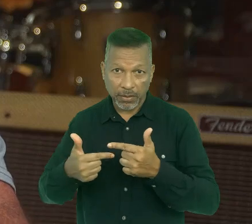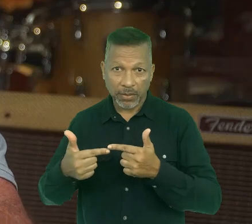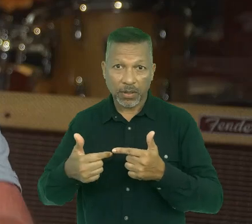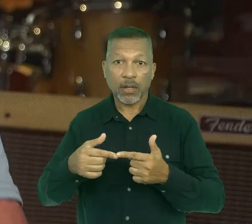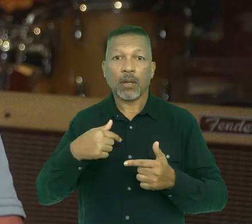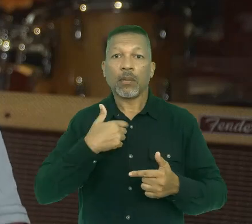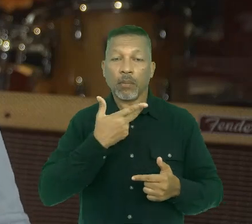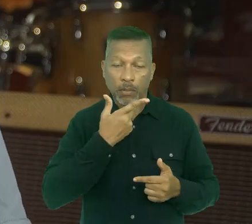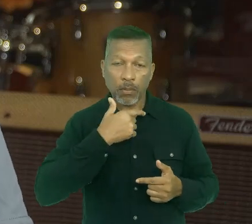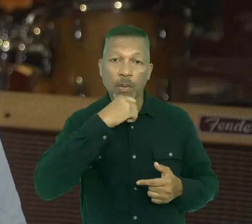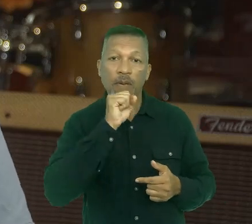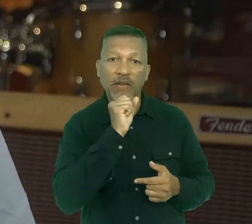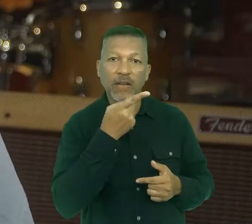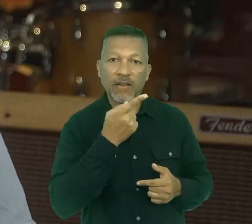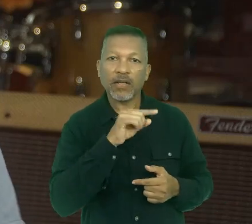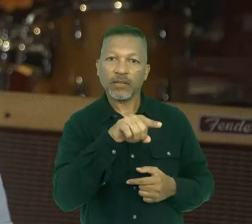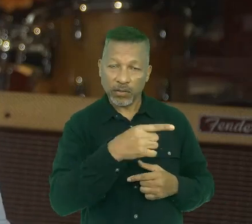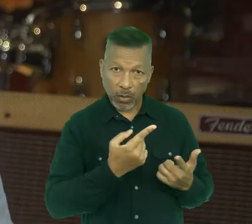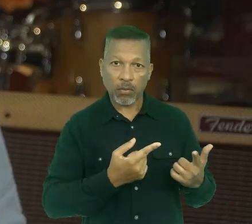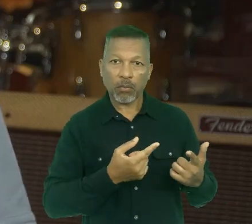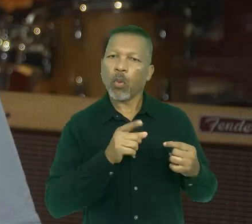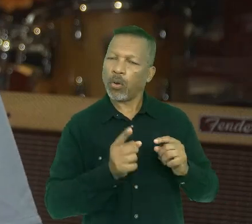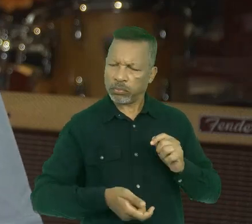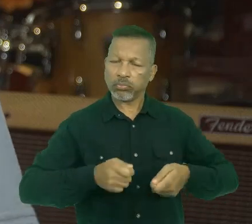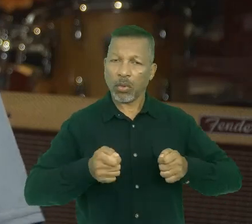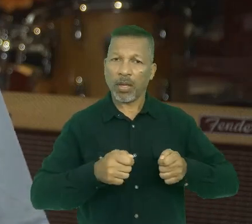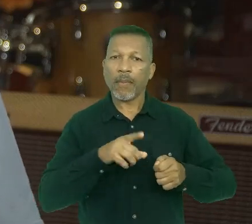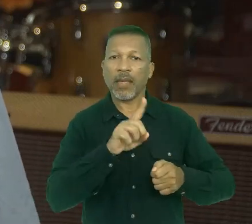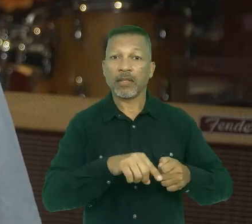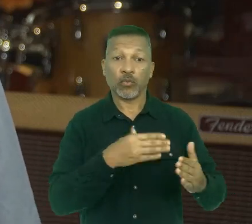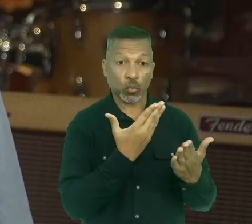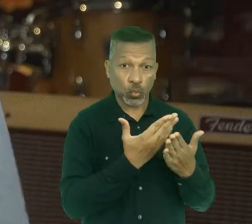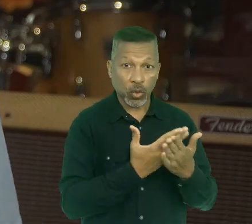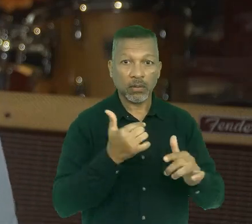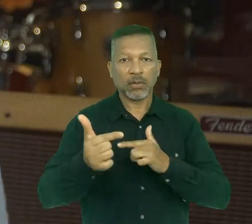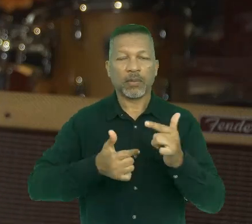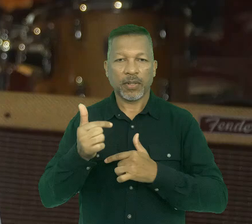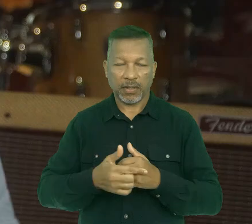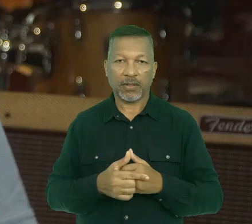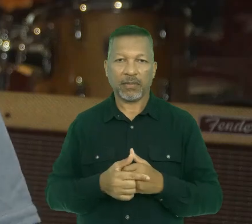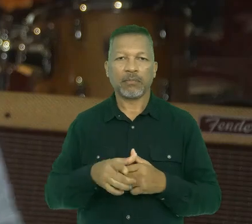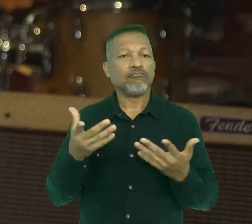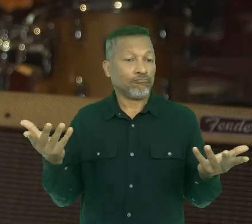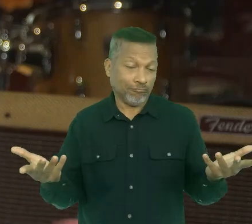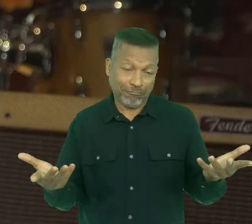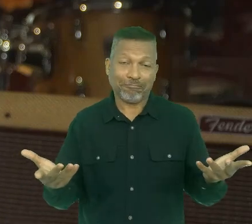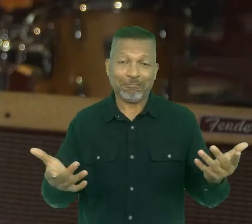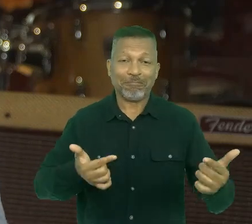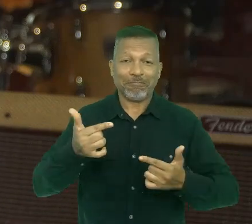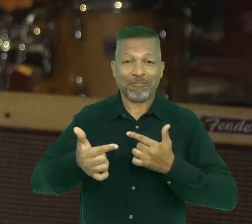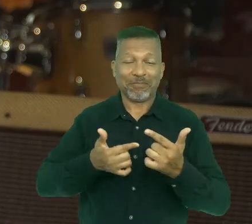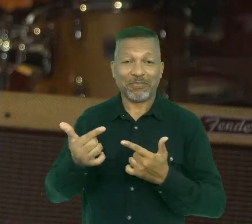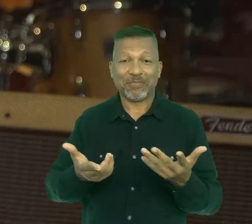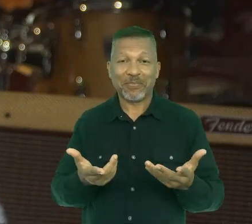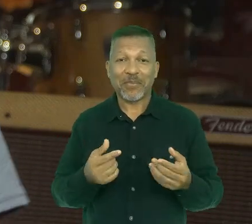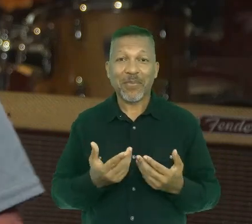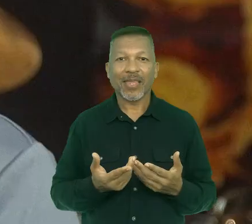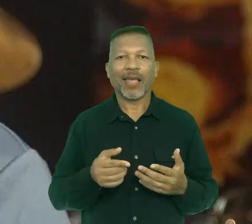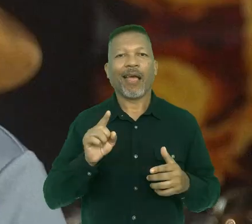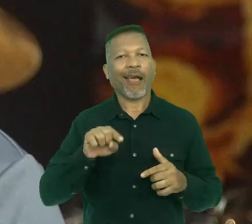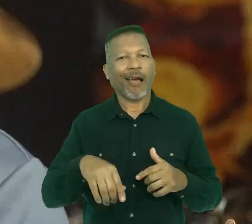pode tocar, mas tem que estudar e trabalhar. Eu estou trabalhando até hoje, nunca entendi essa frase muito,